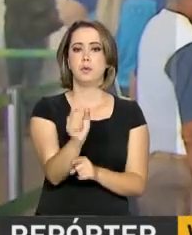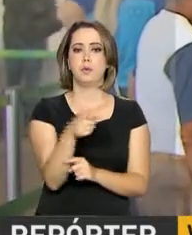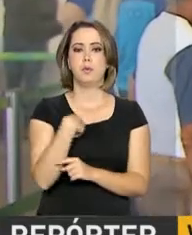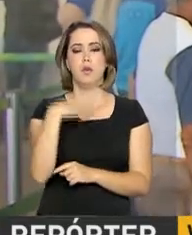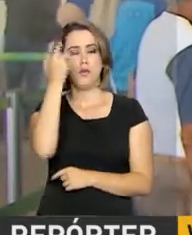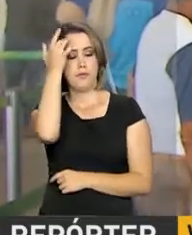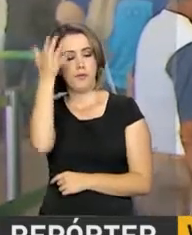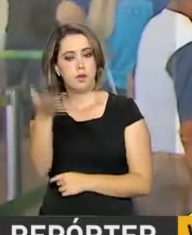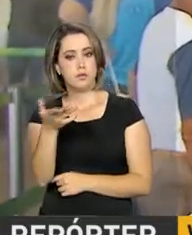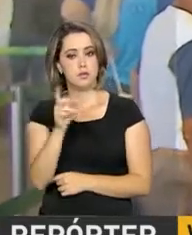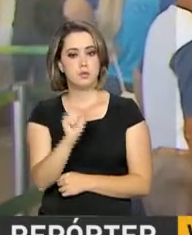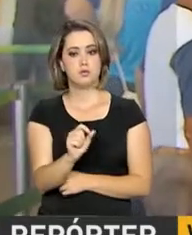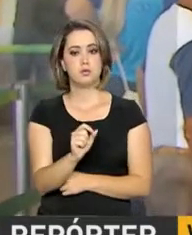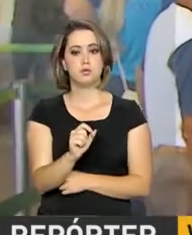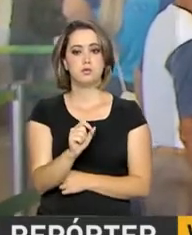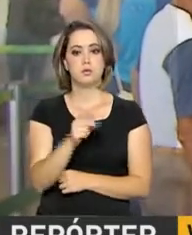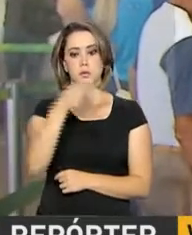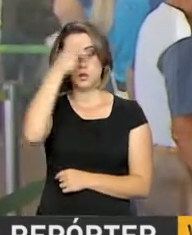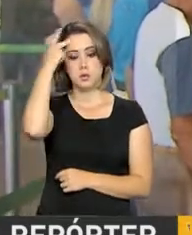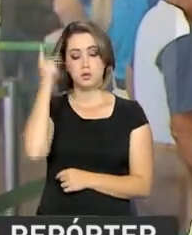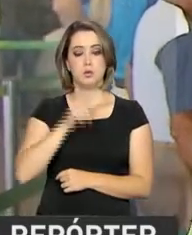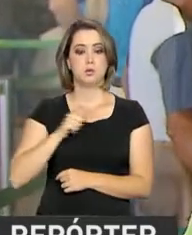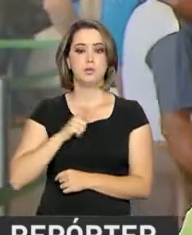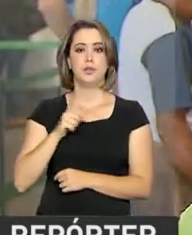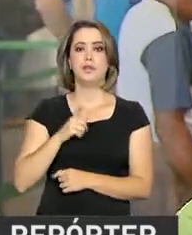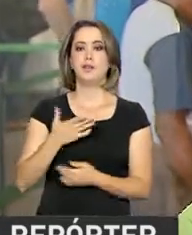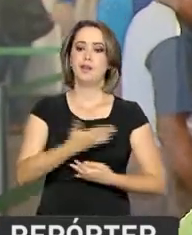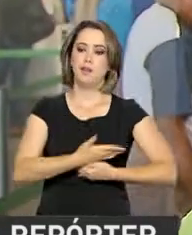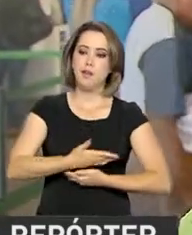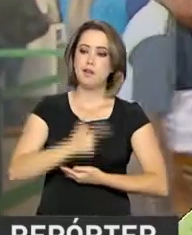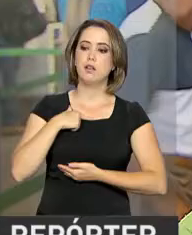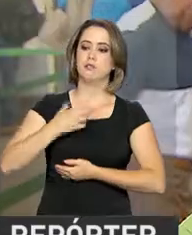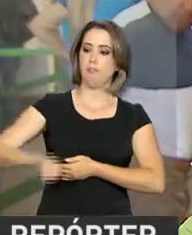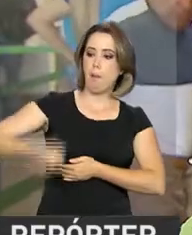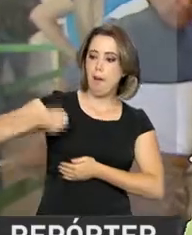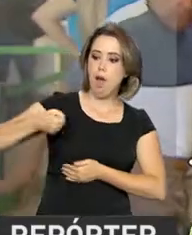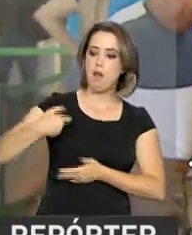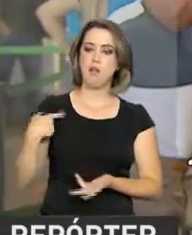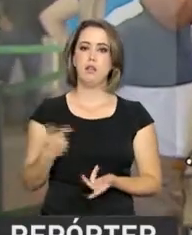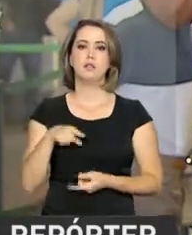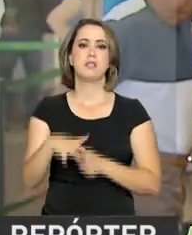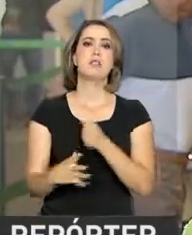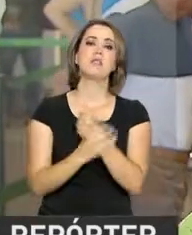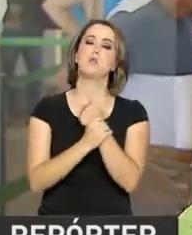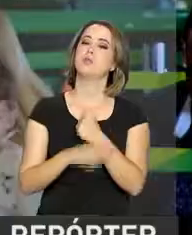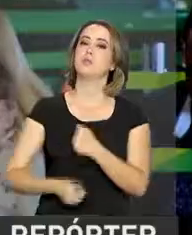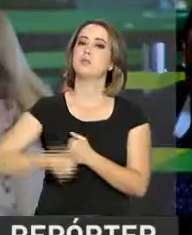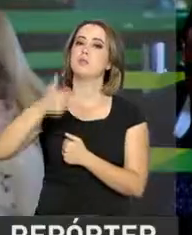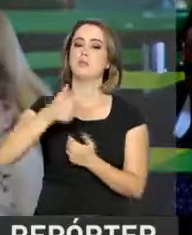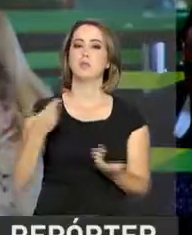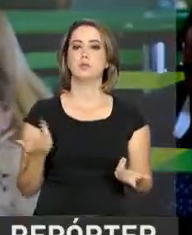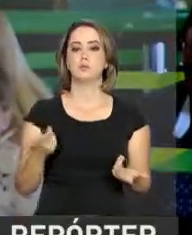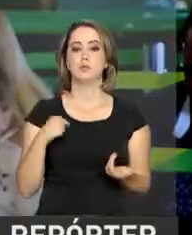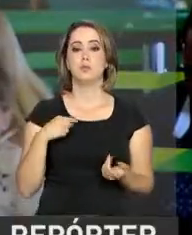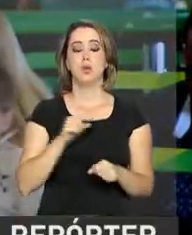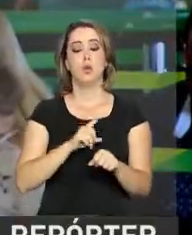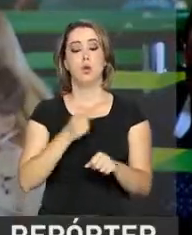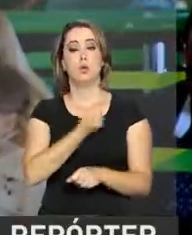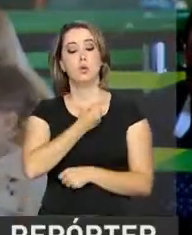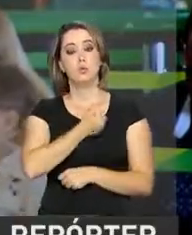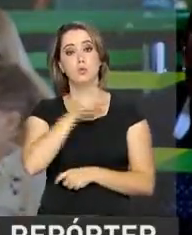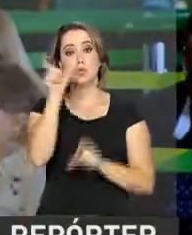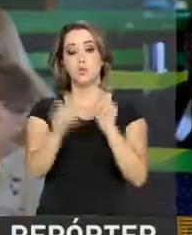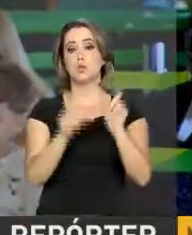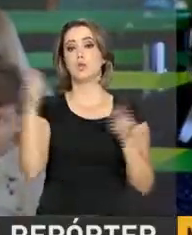também quem tem criança mala então você sente mais segurança também o número de passageiros